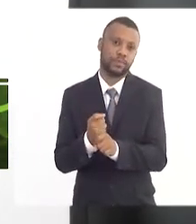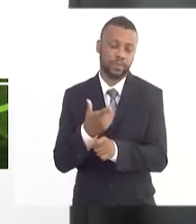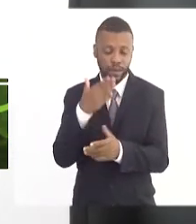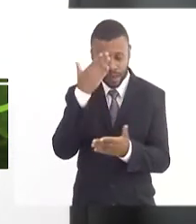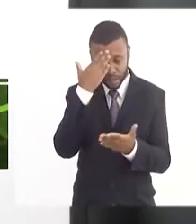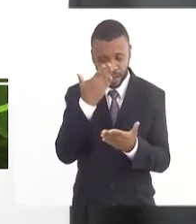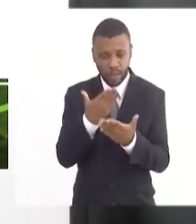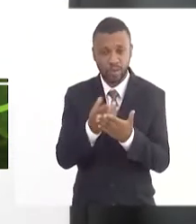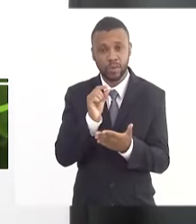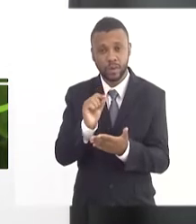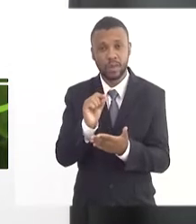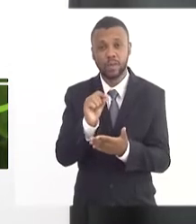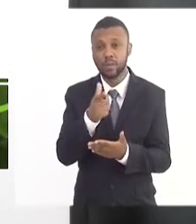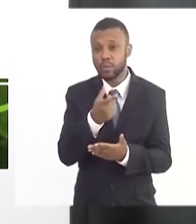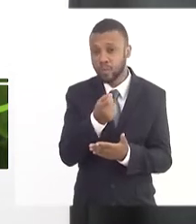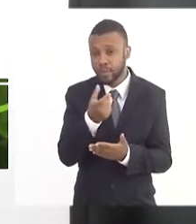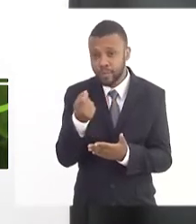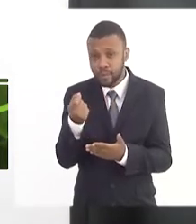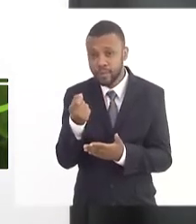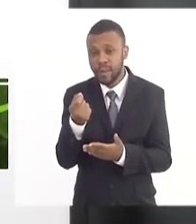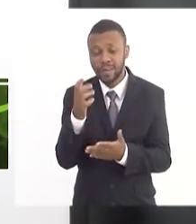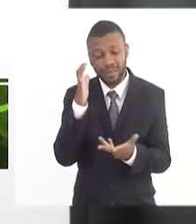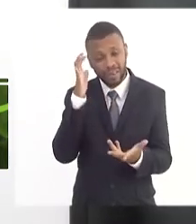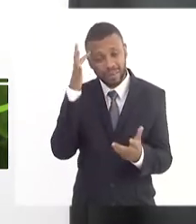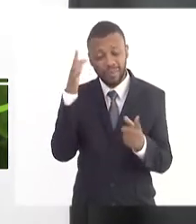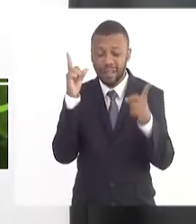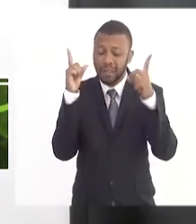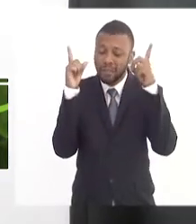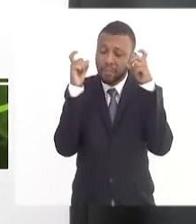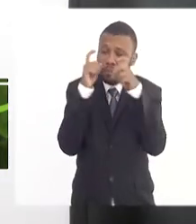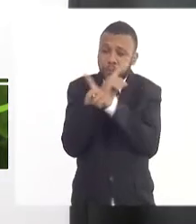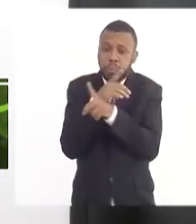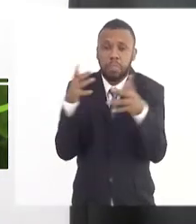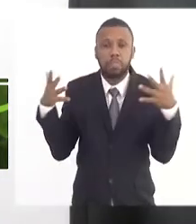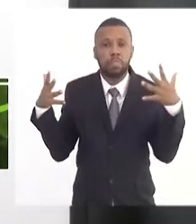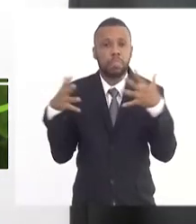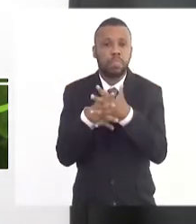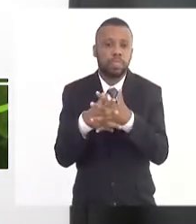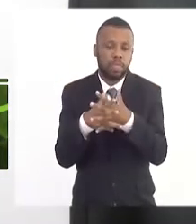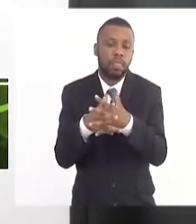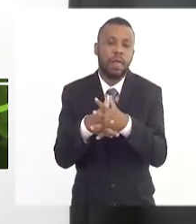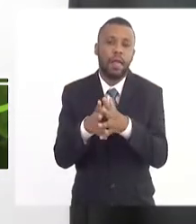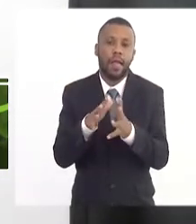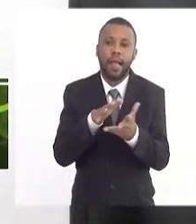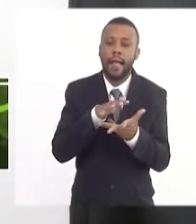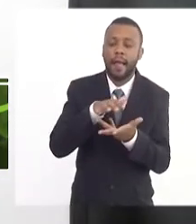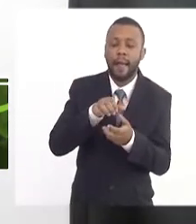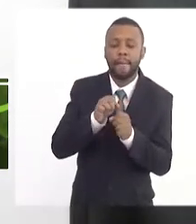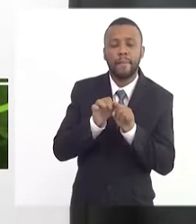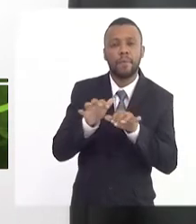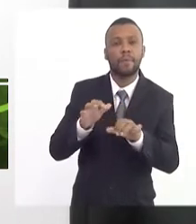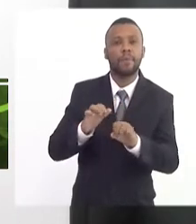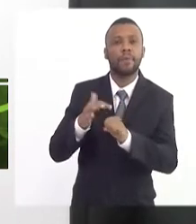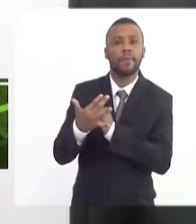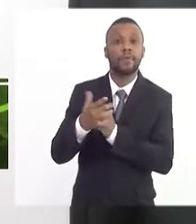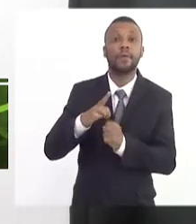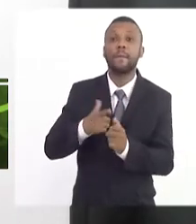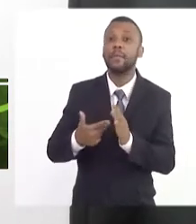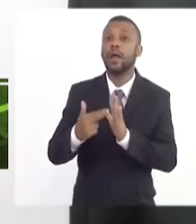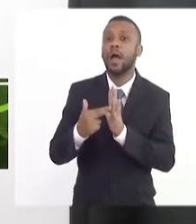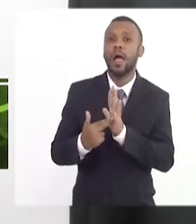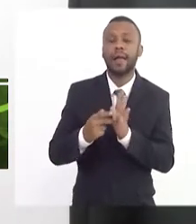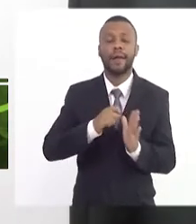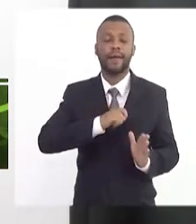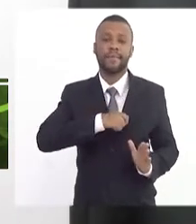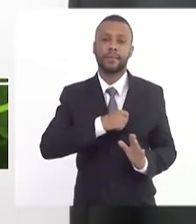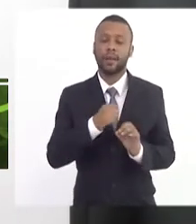2020 a situação era um pouco mais dramática. Era um ano de pandemia ainda, muitas restrições fiscais, e com muito